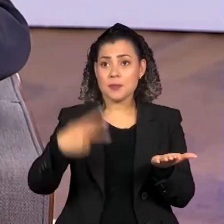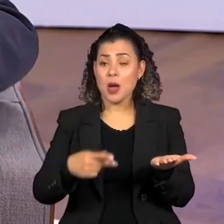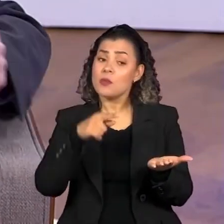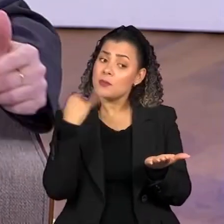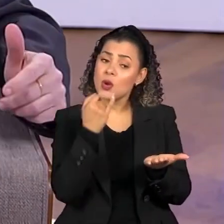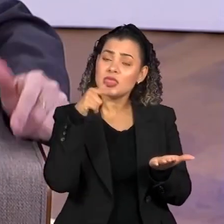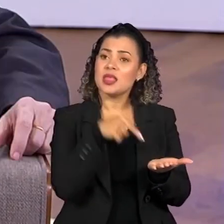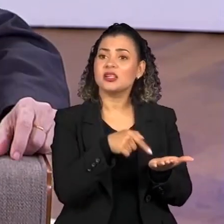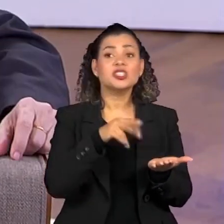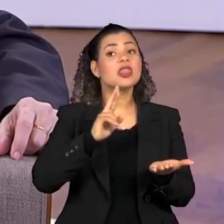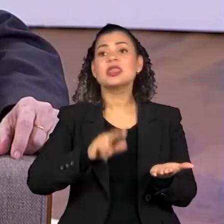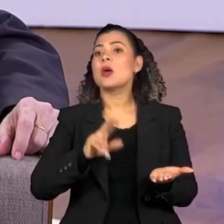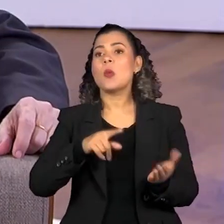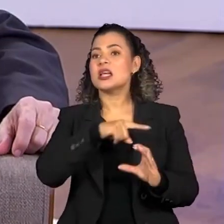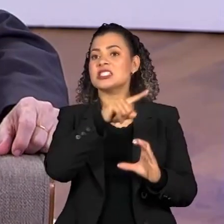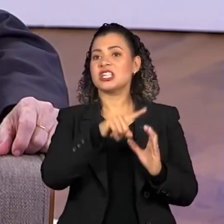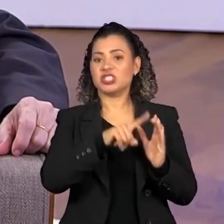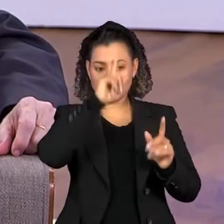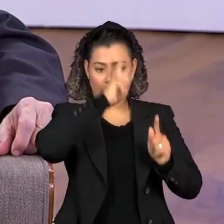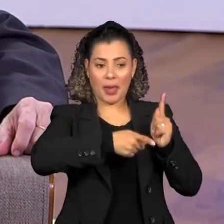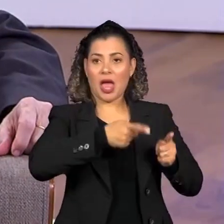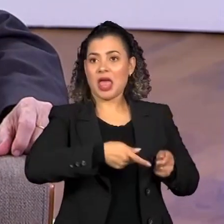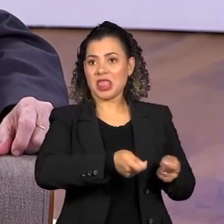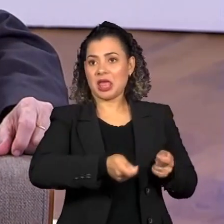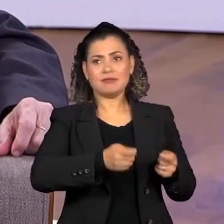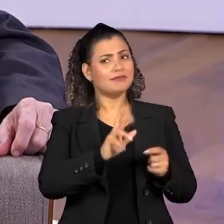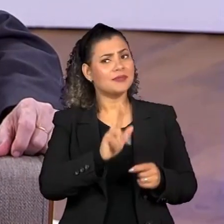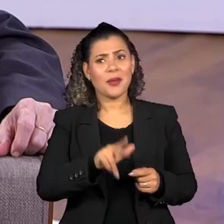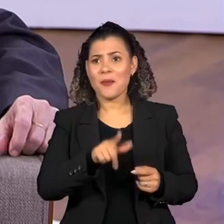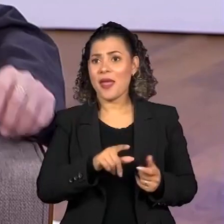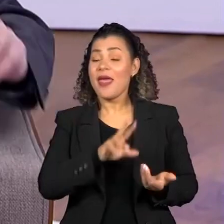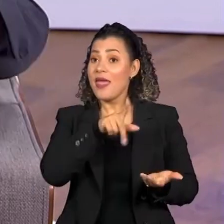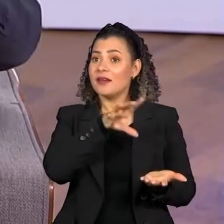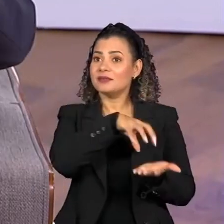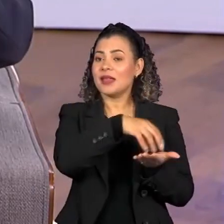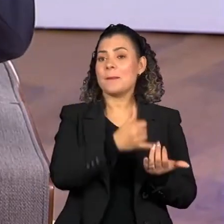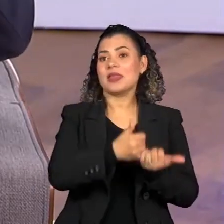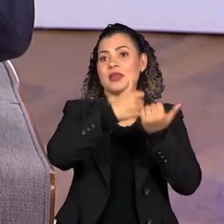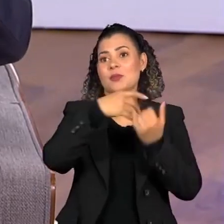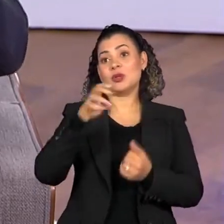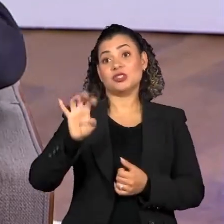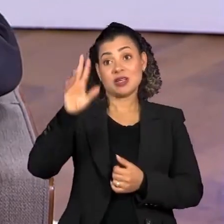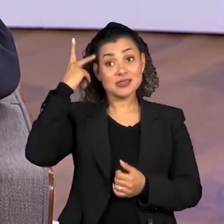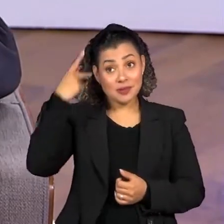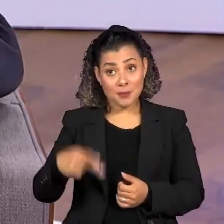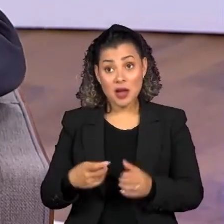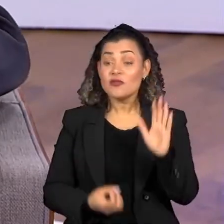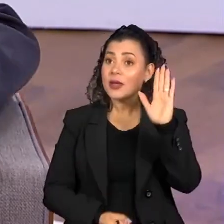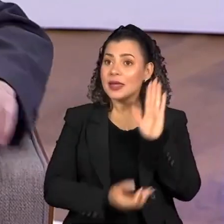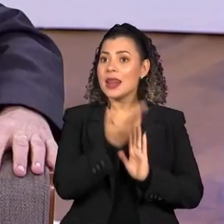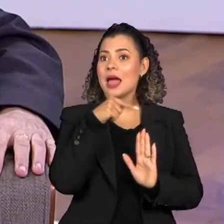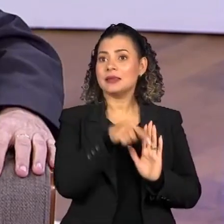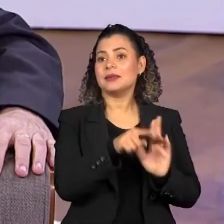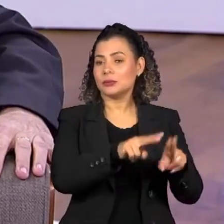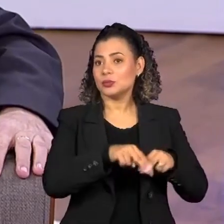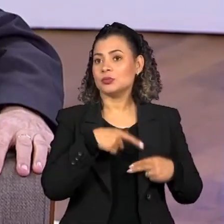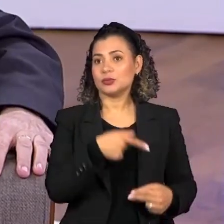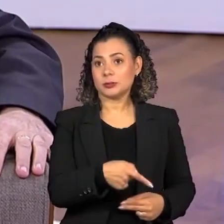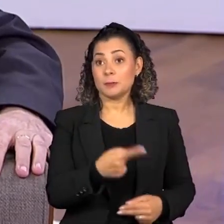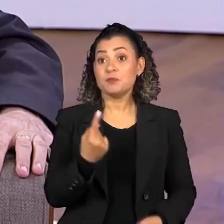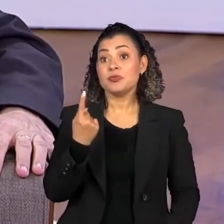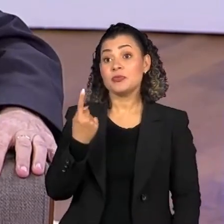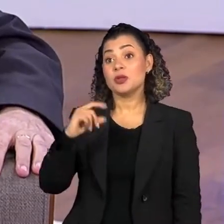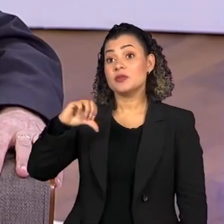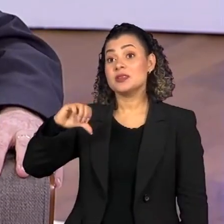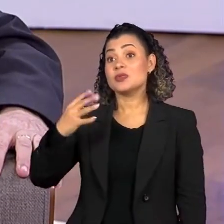uma propriedade dos cientistas como alguns pensam então ela foi criada com essa concepção em